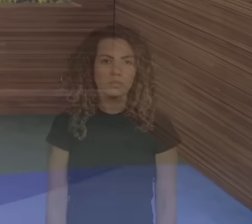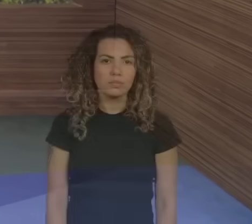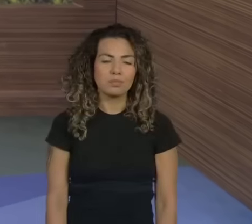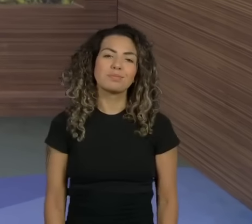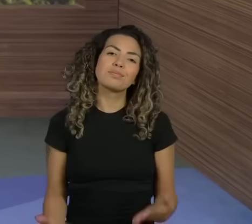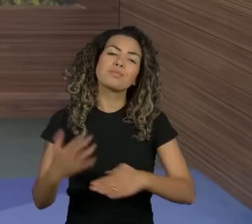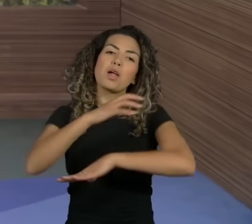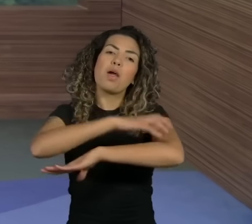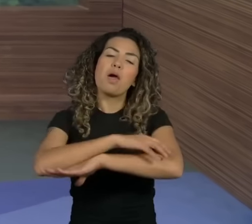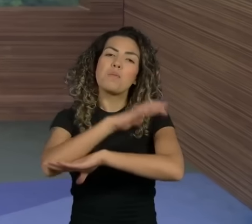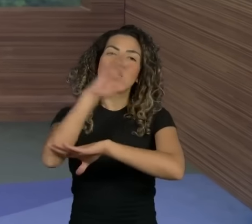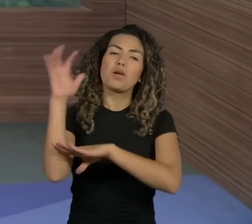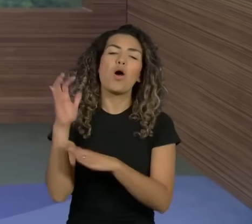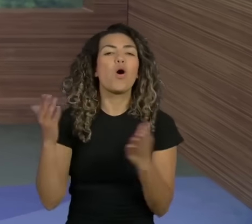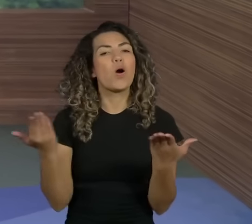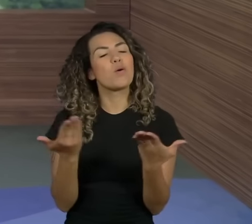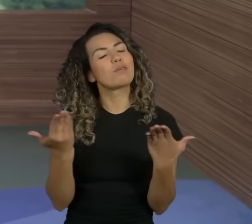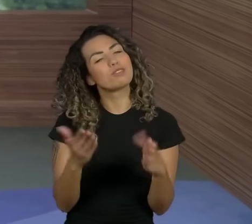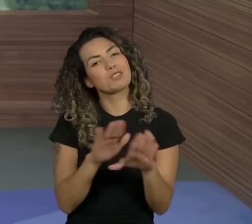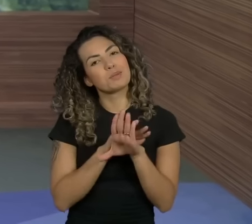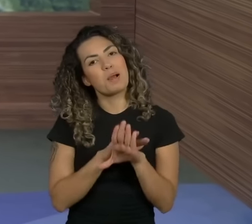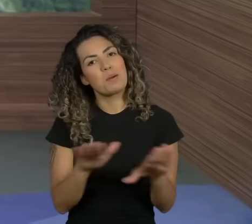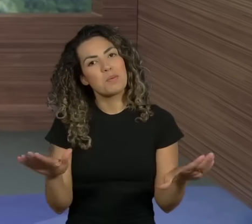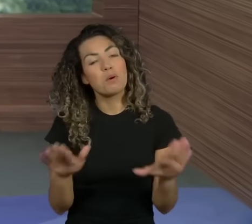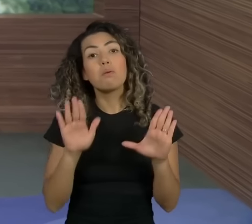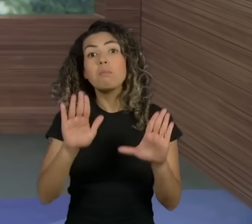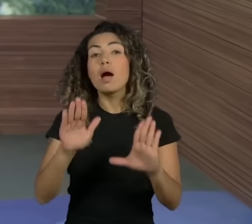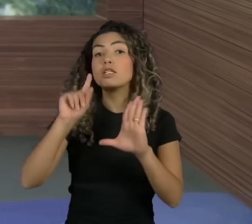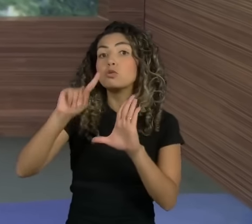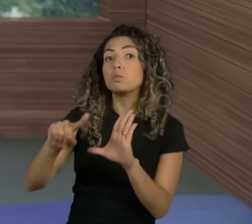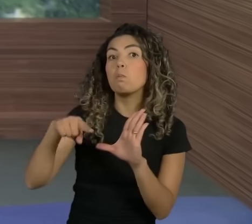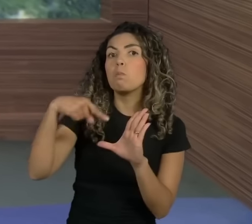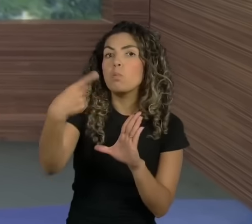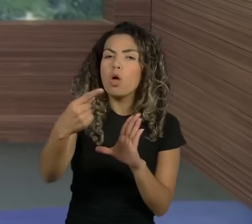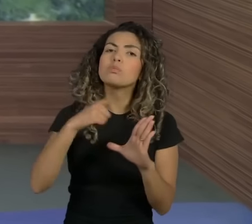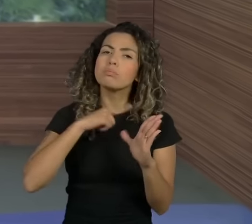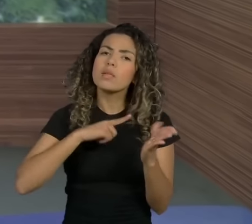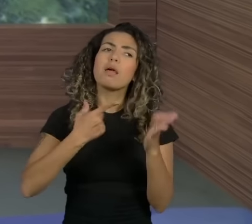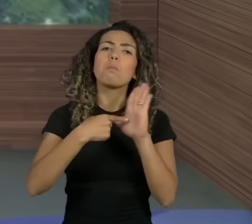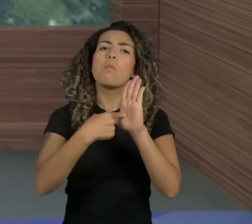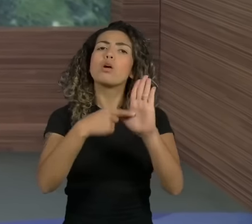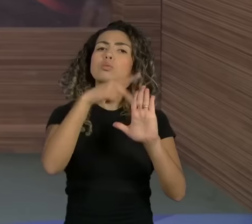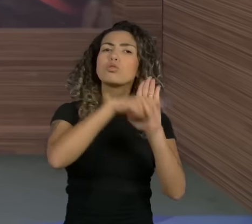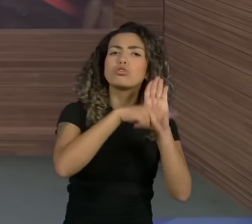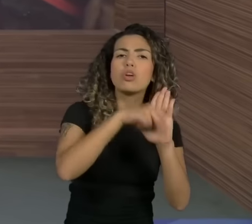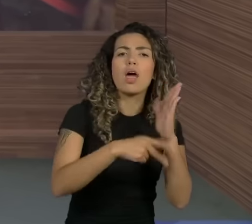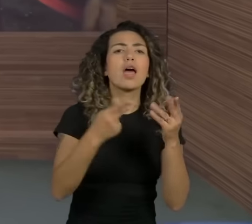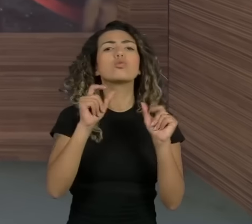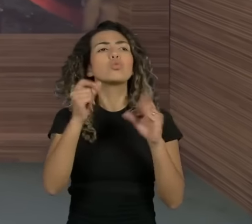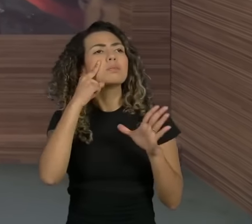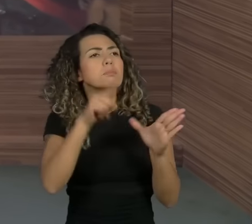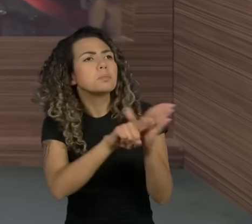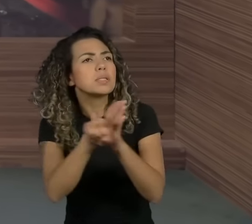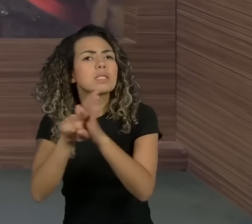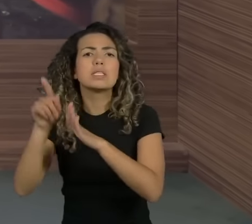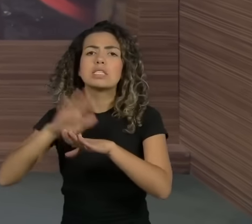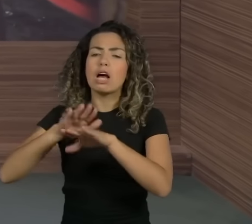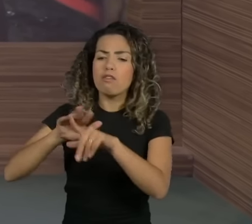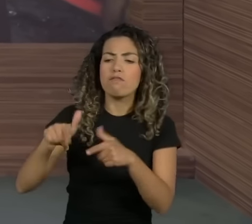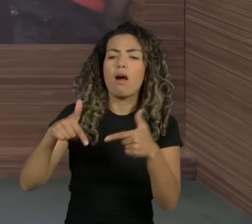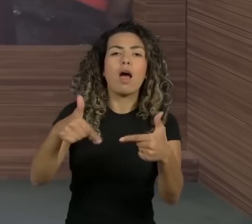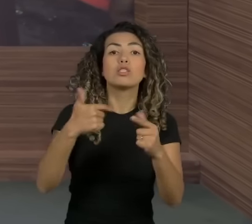O Repórter Eco de hoje fica por aqui. No próximo programa tem mais projetos, ações e pesquisas por um